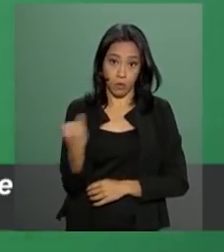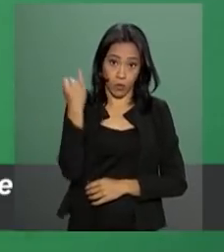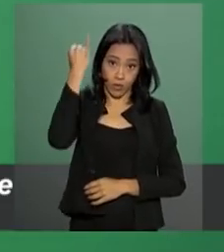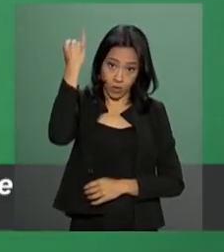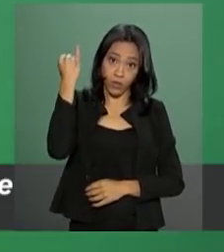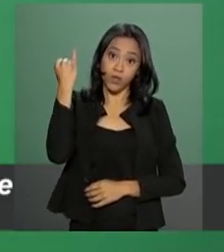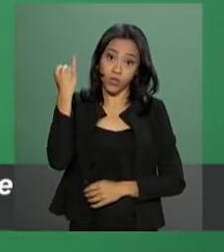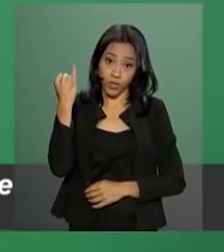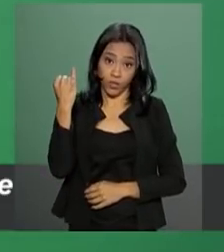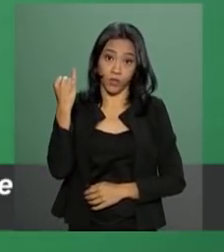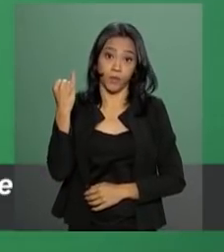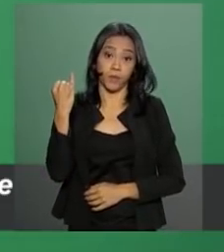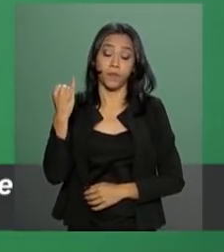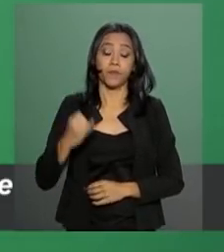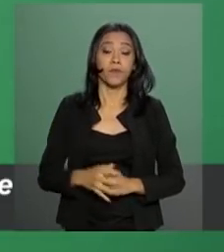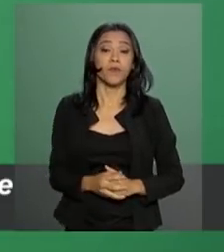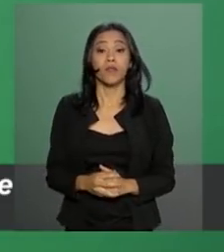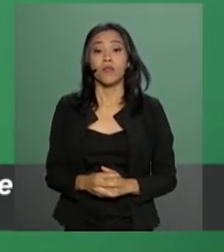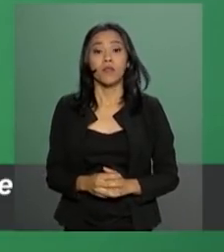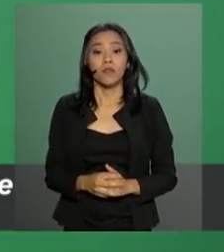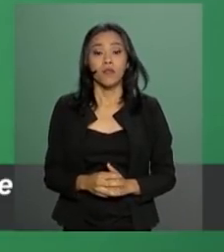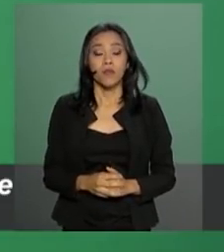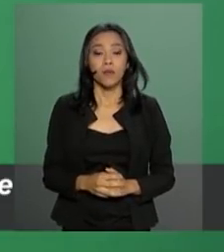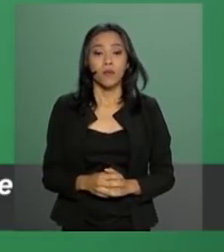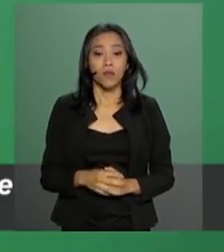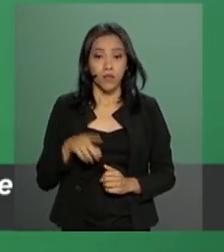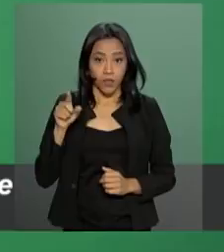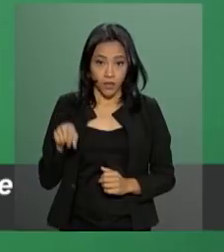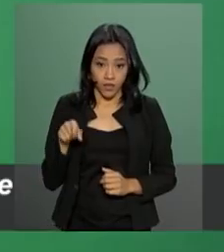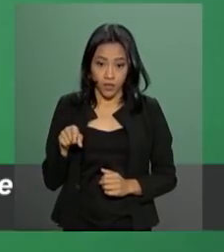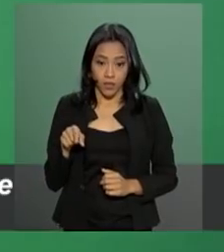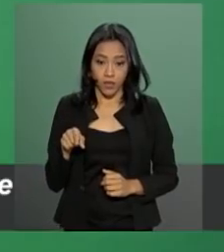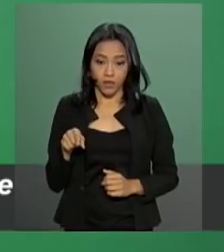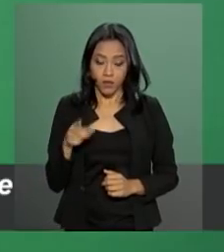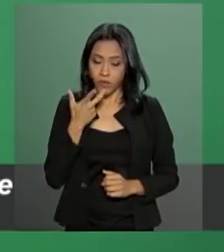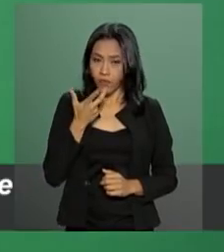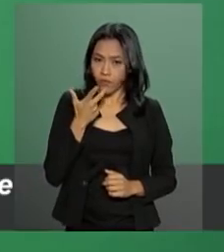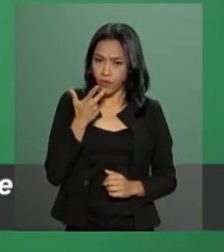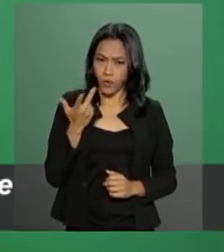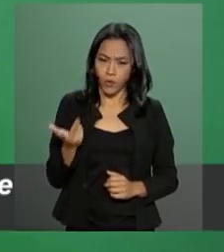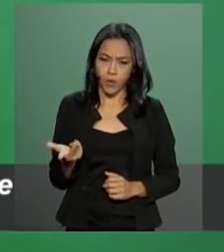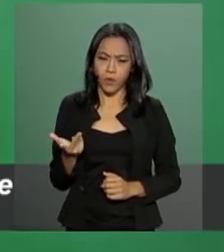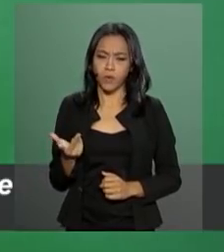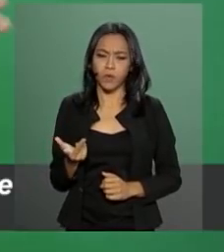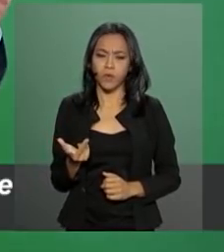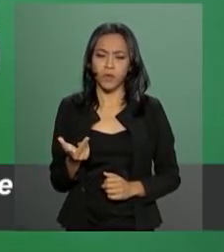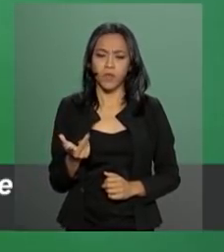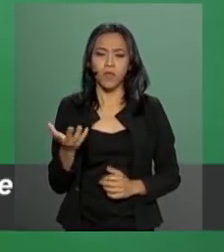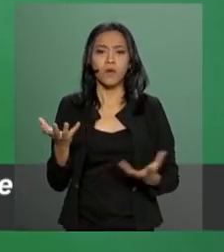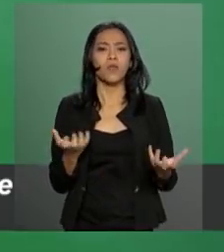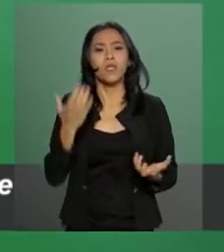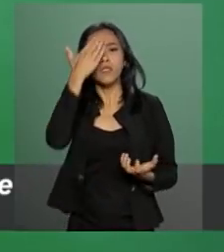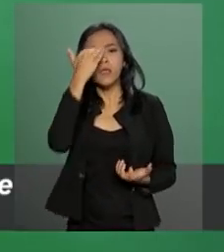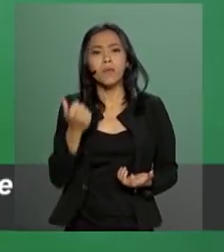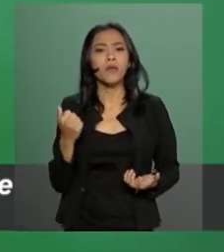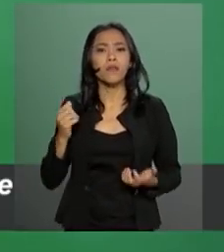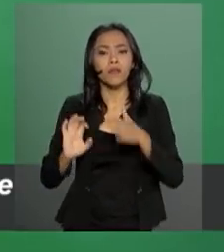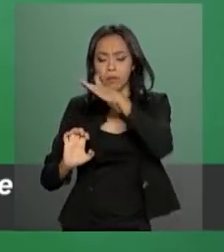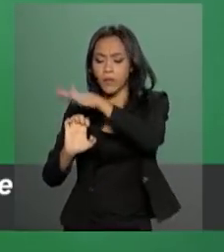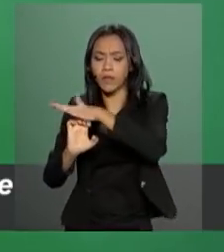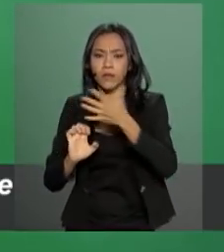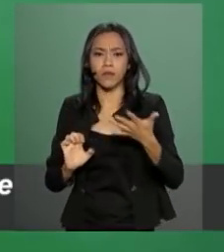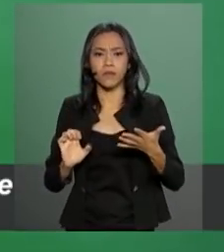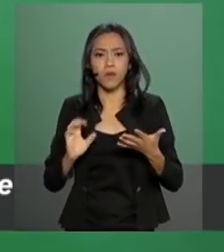com um milionário 5 bill gates e bill gates né queria saber a embrapa cpao embrapa